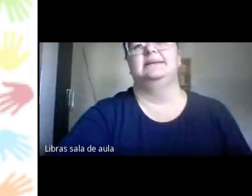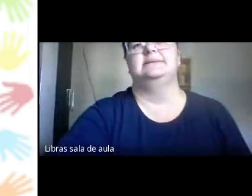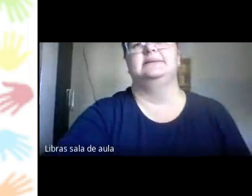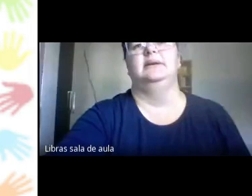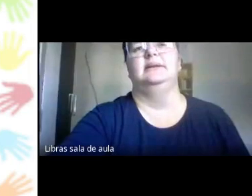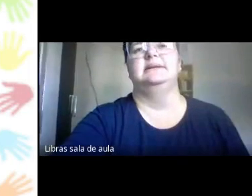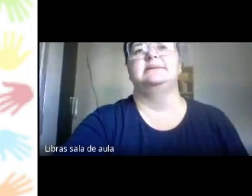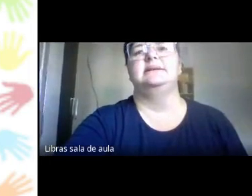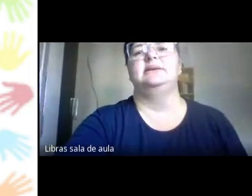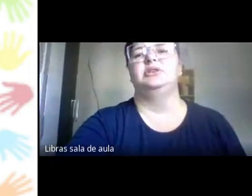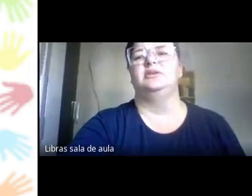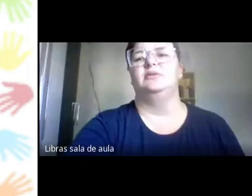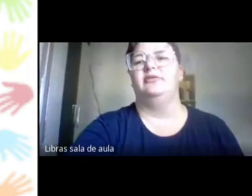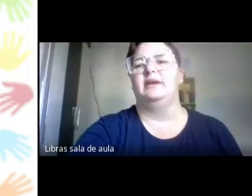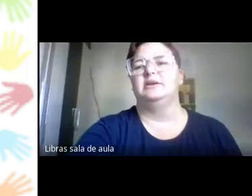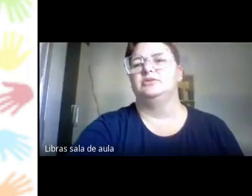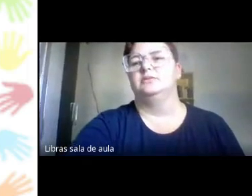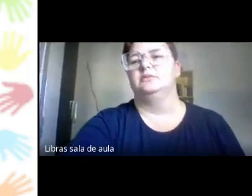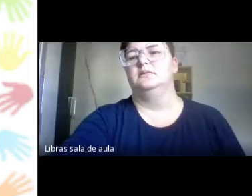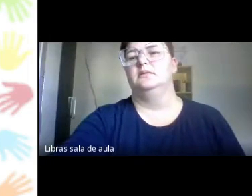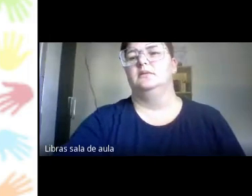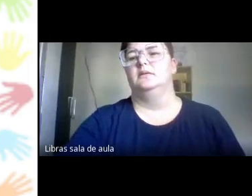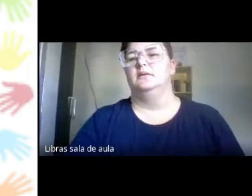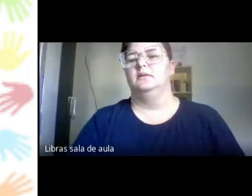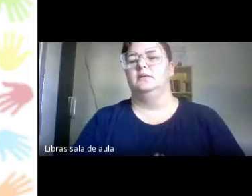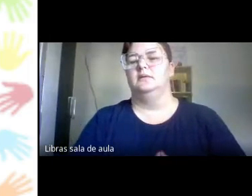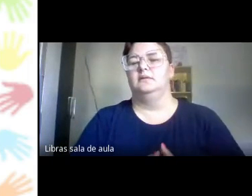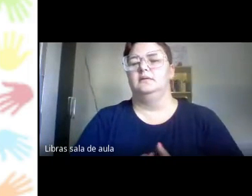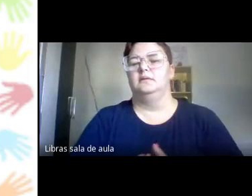comerciais nesse sentido, eu vejo.